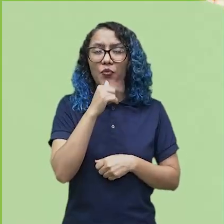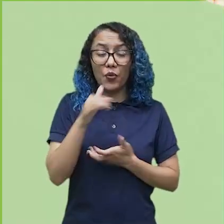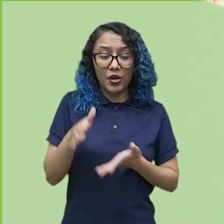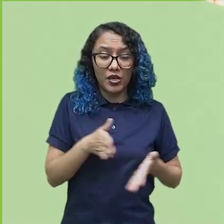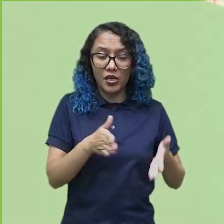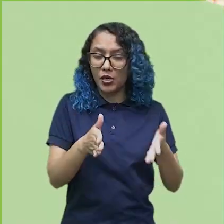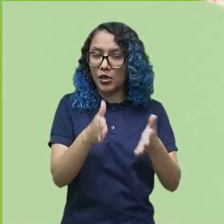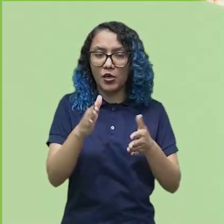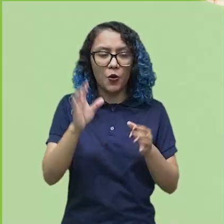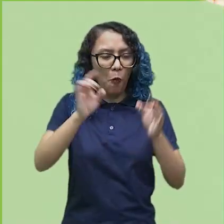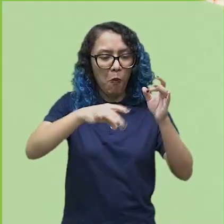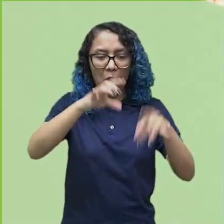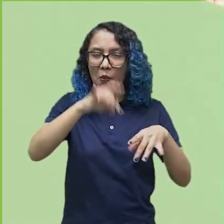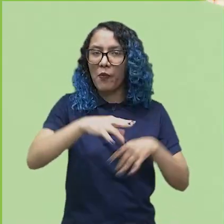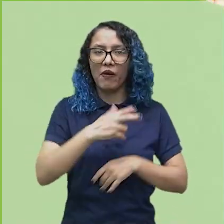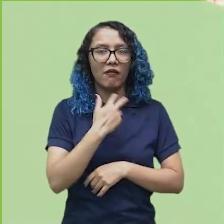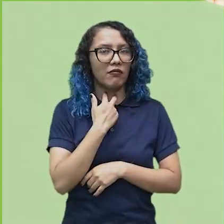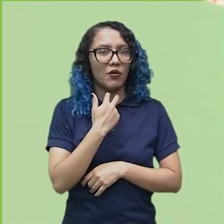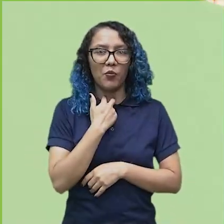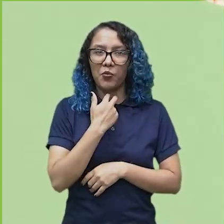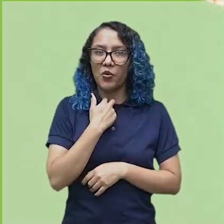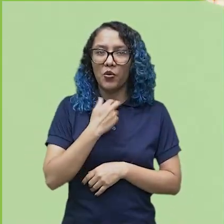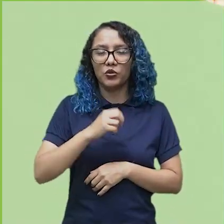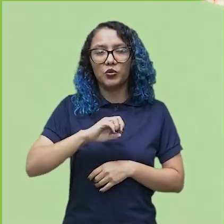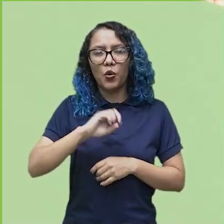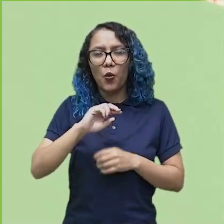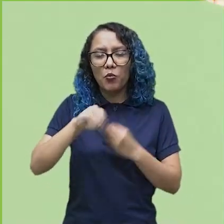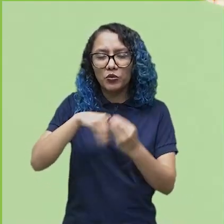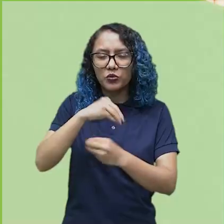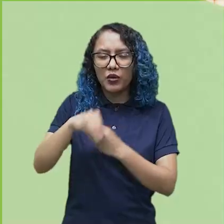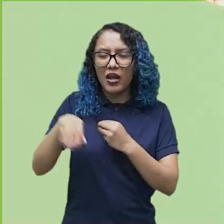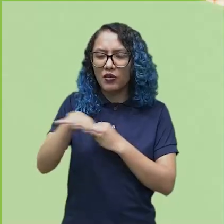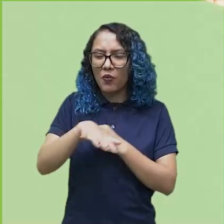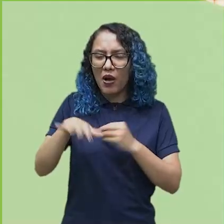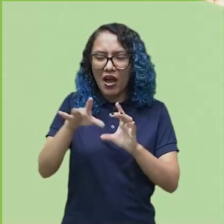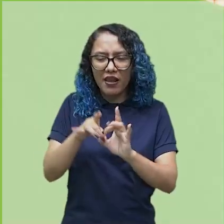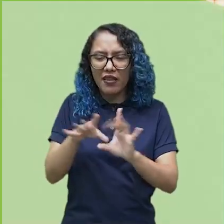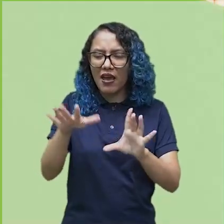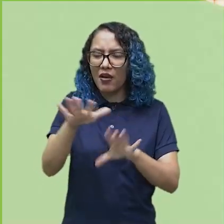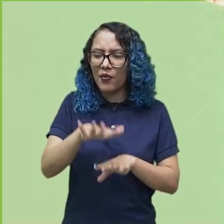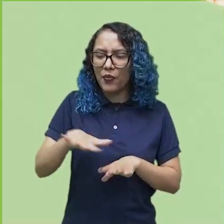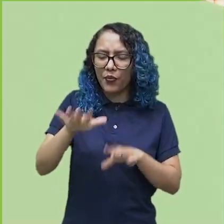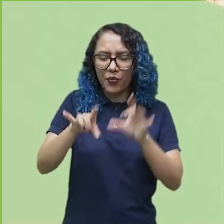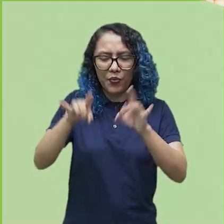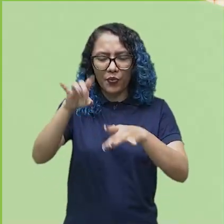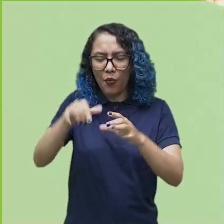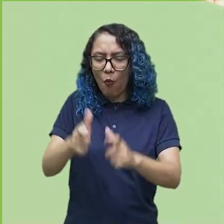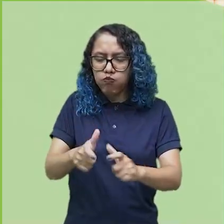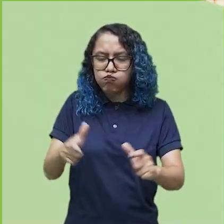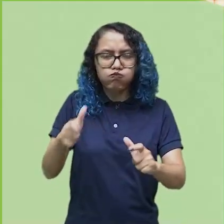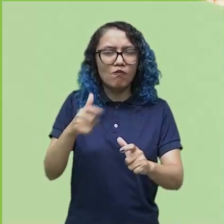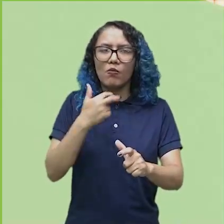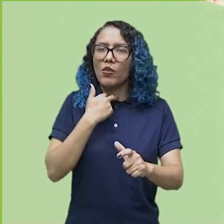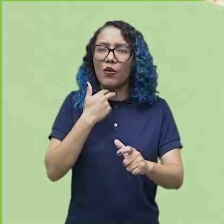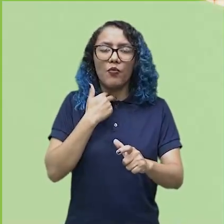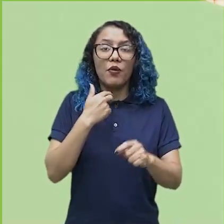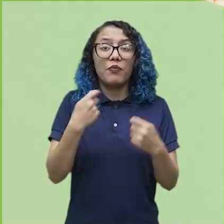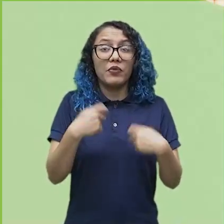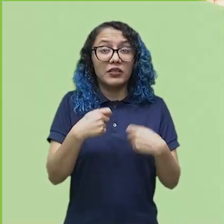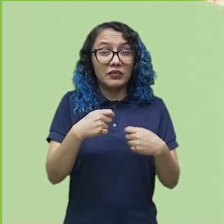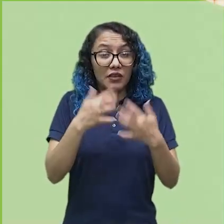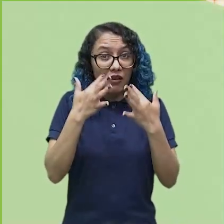rio, num lixão, ali a céu aberto, então ele precisa ali ser